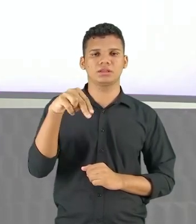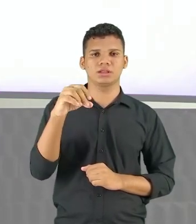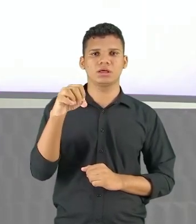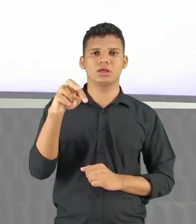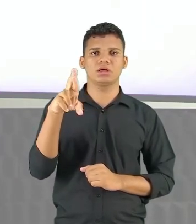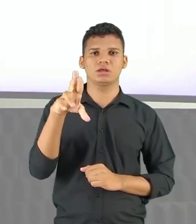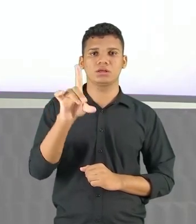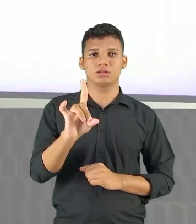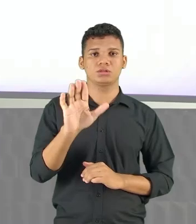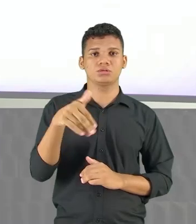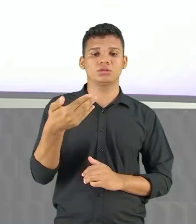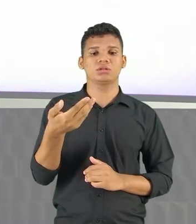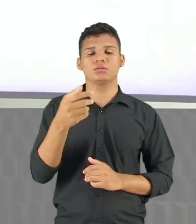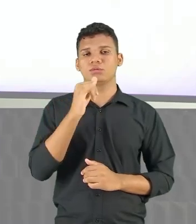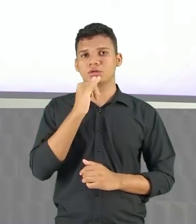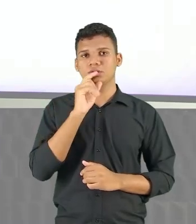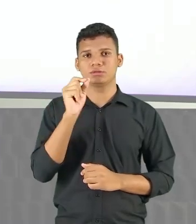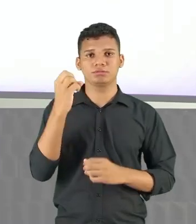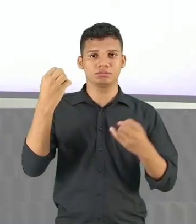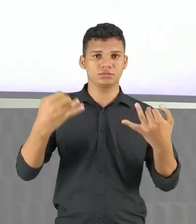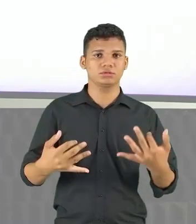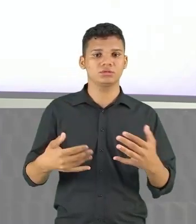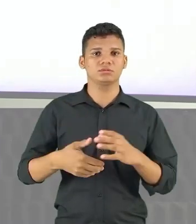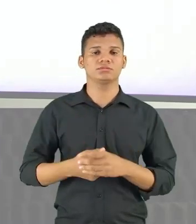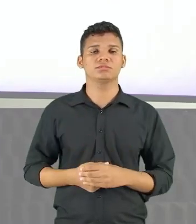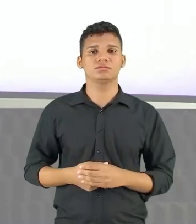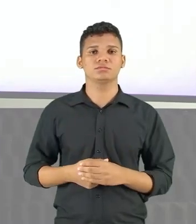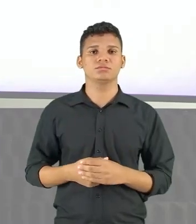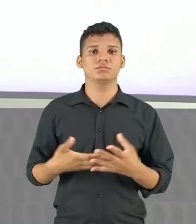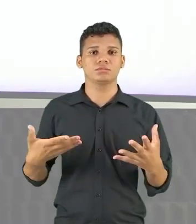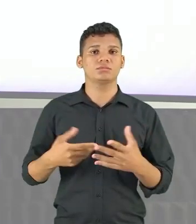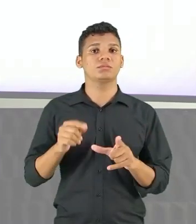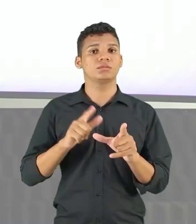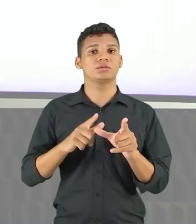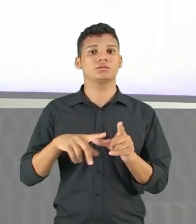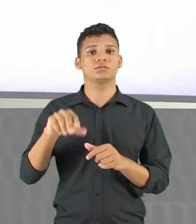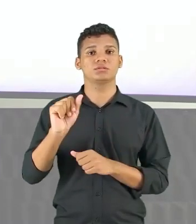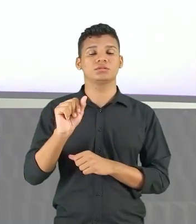esses elementos que o autor chama de natureza local. Então, nosso gabarito é a